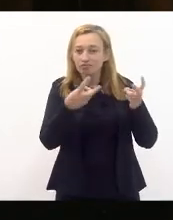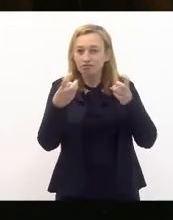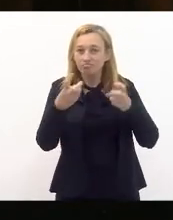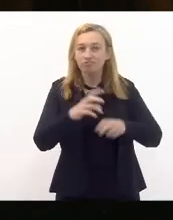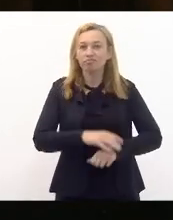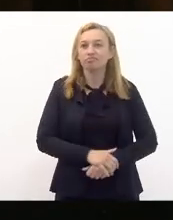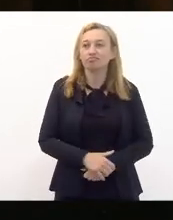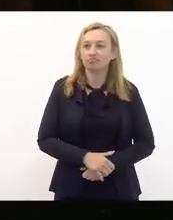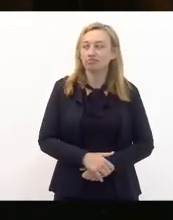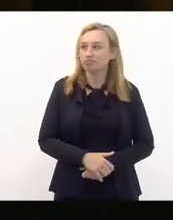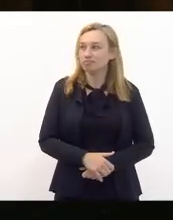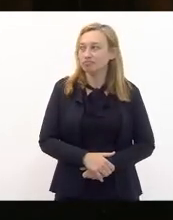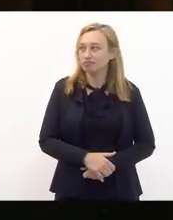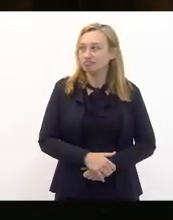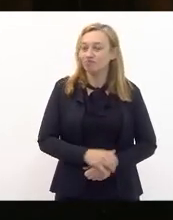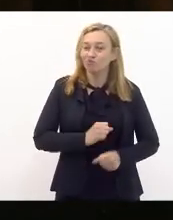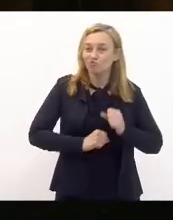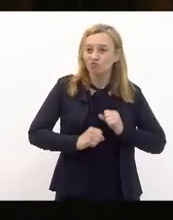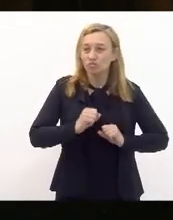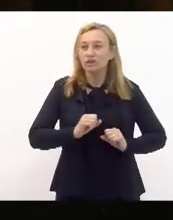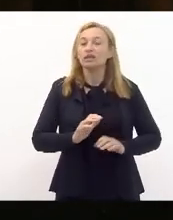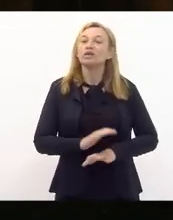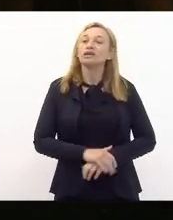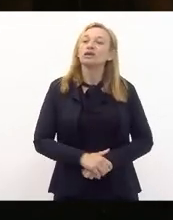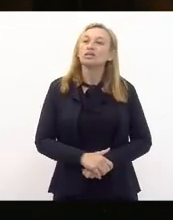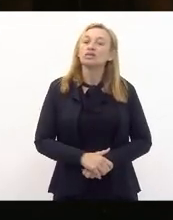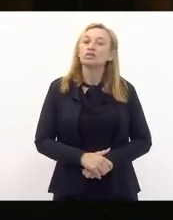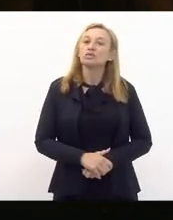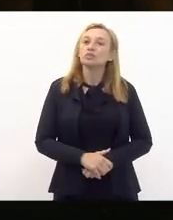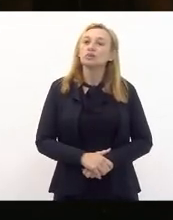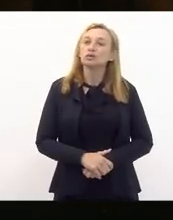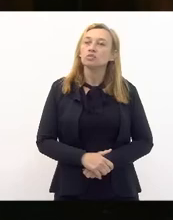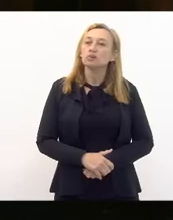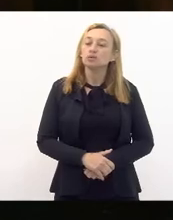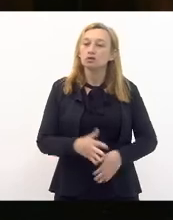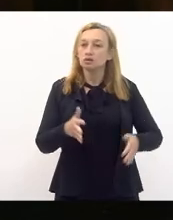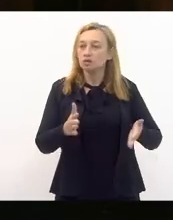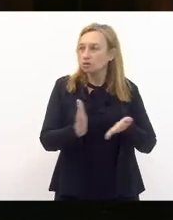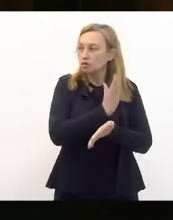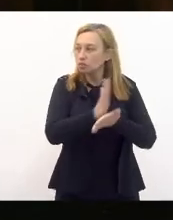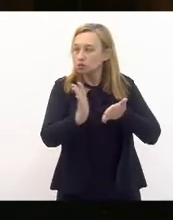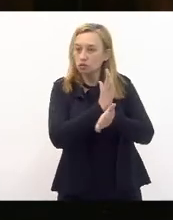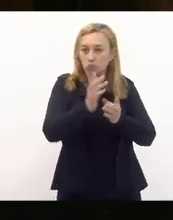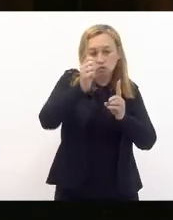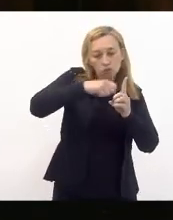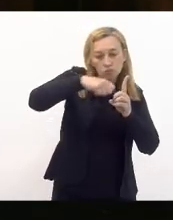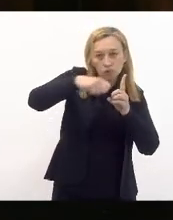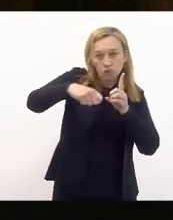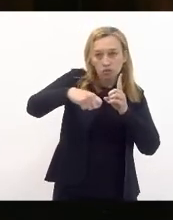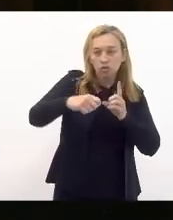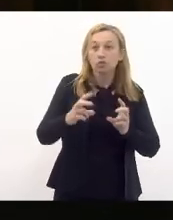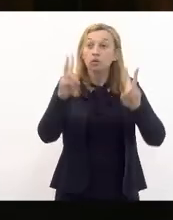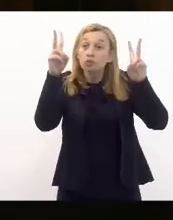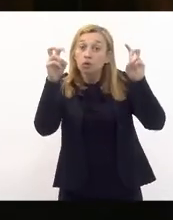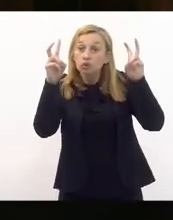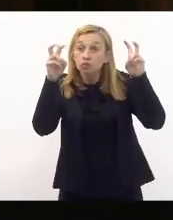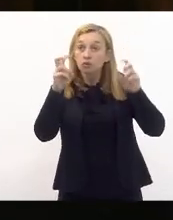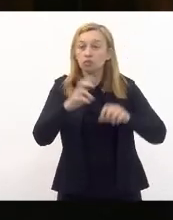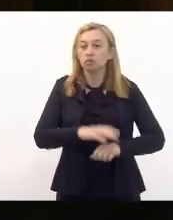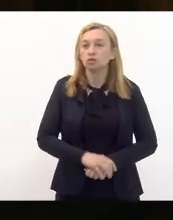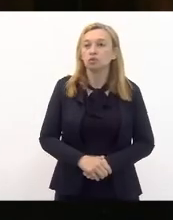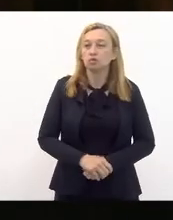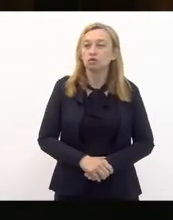que tem me me atormentado durante alguns meses a situação